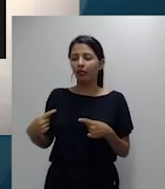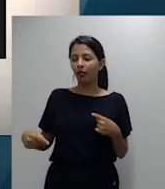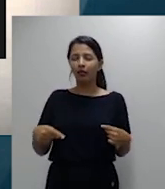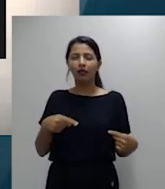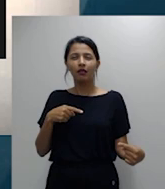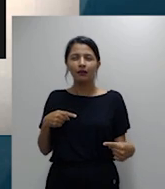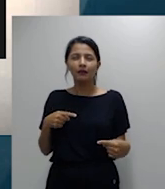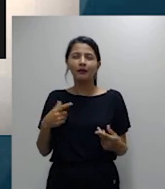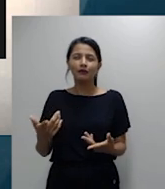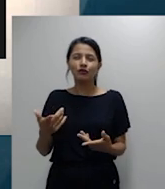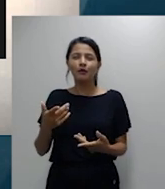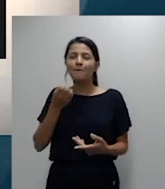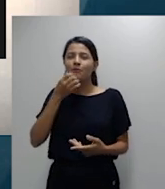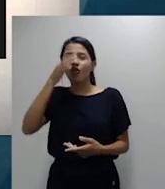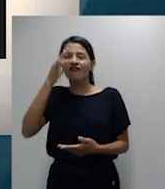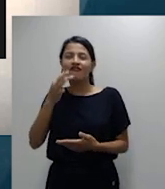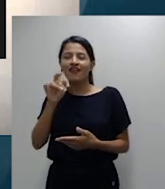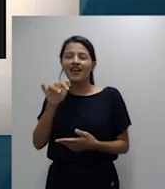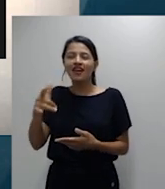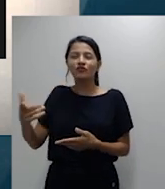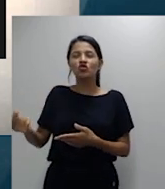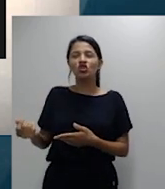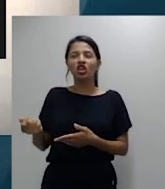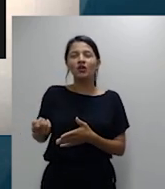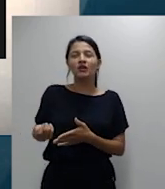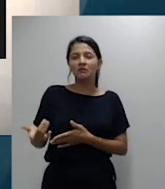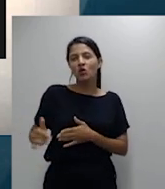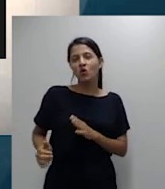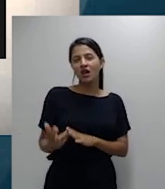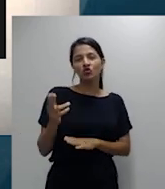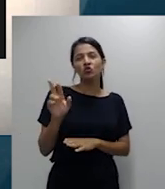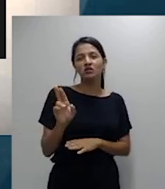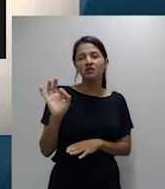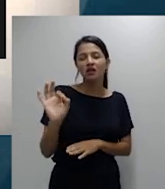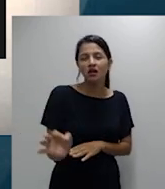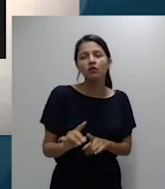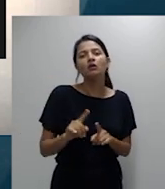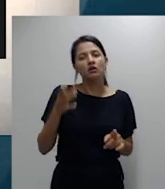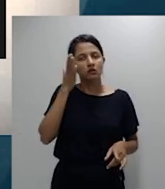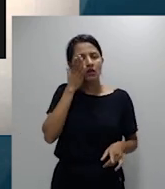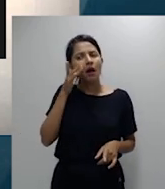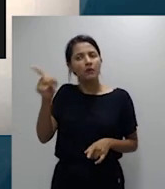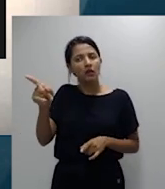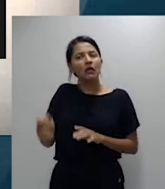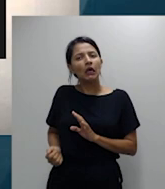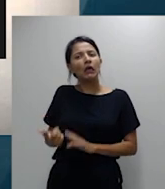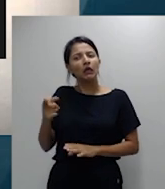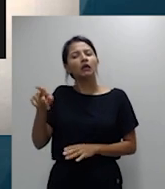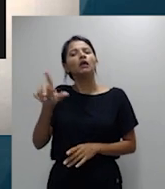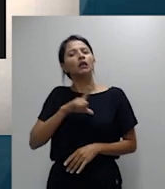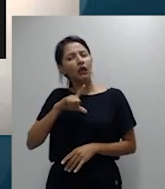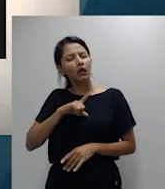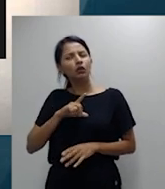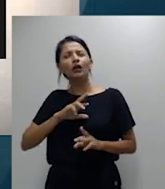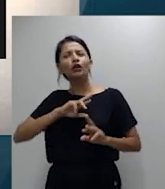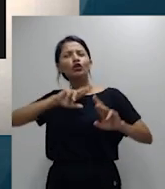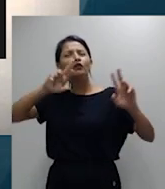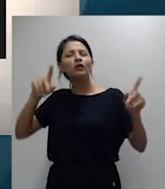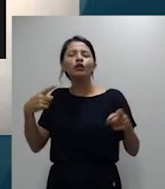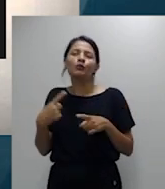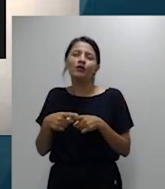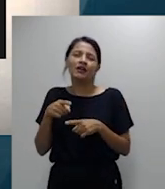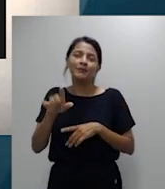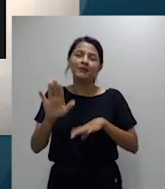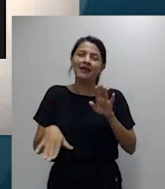relaxar gostei isso aqui é conseguir neste